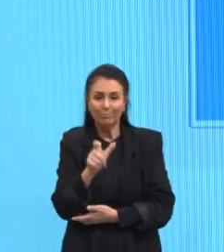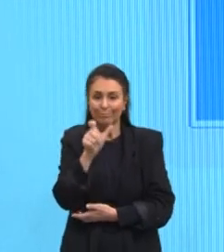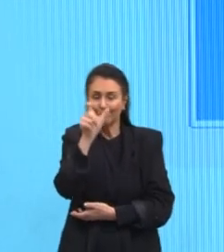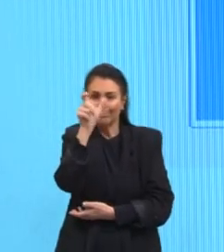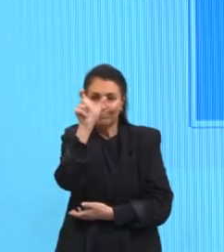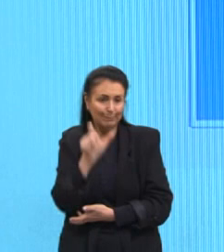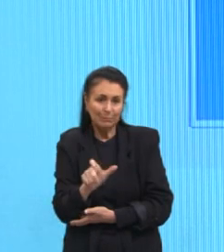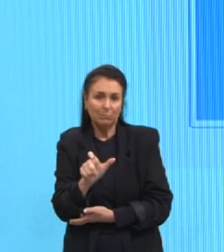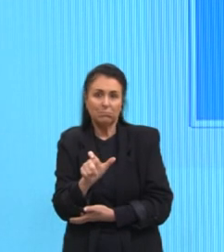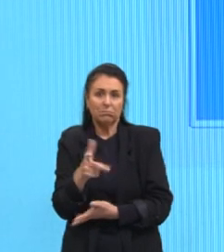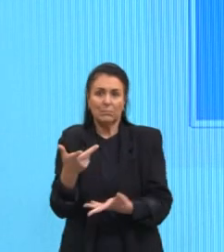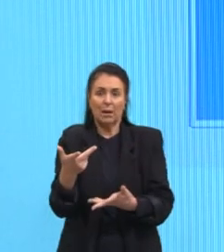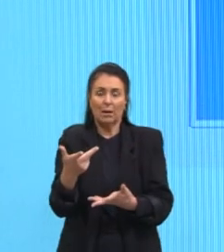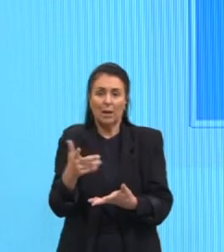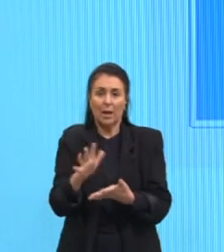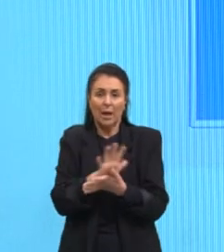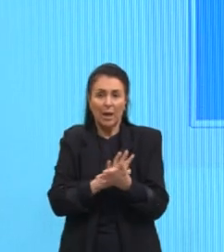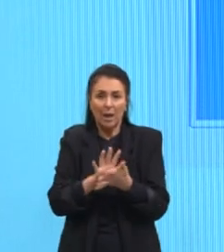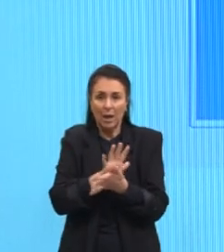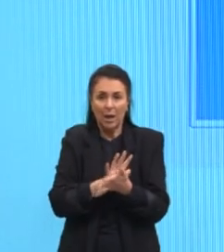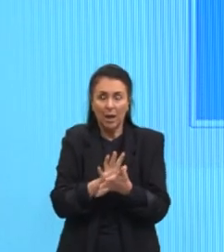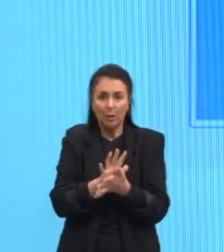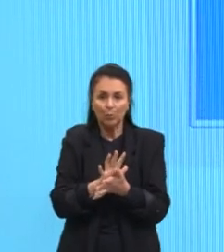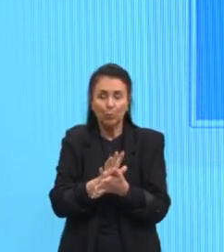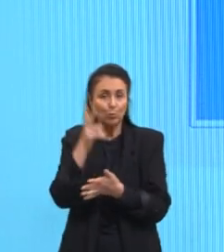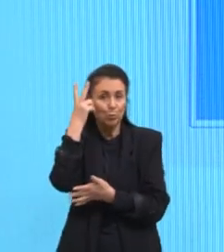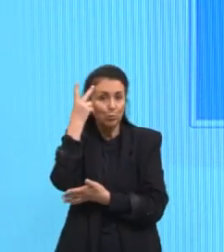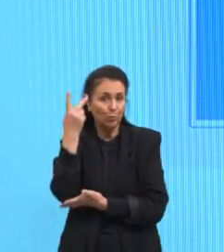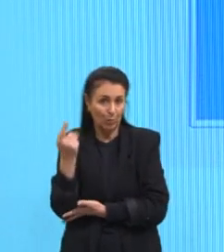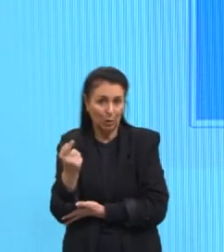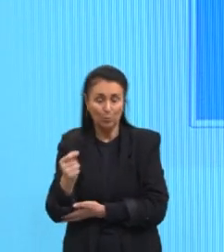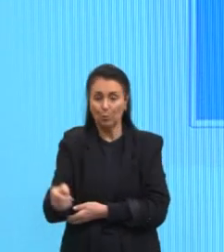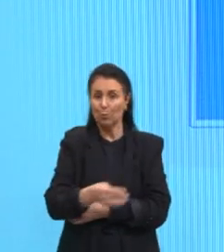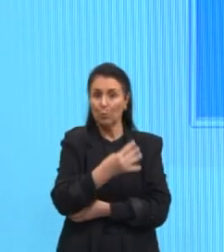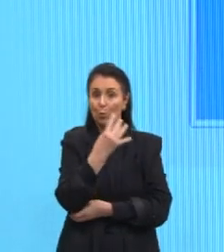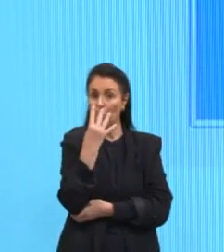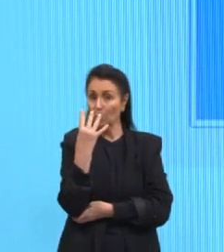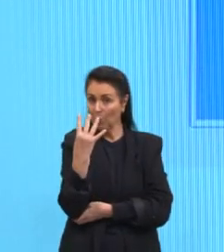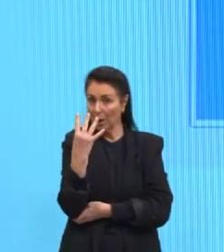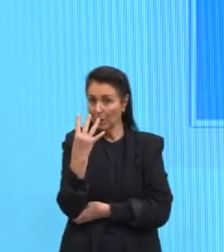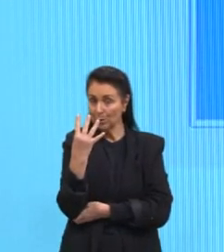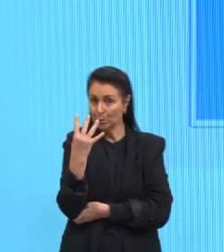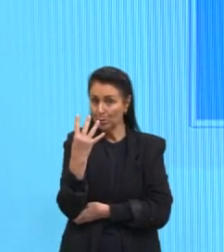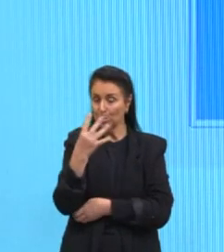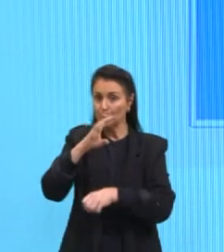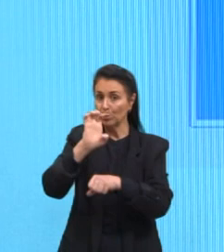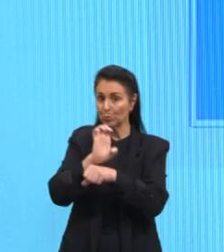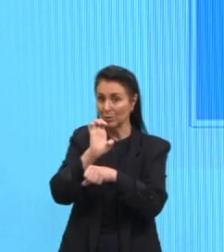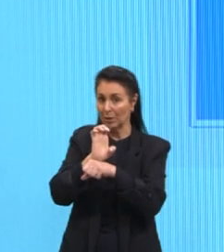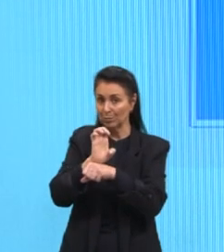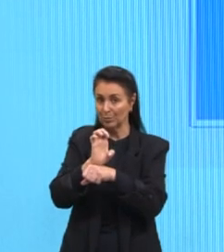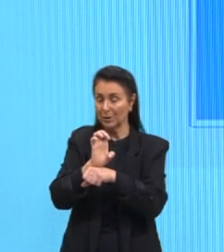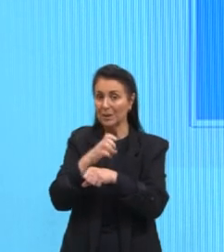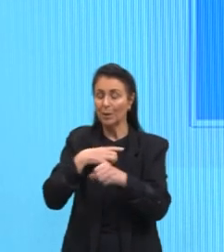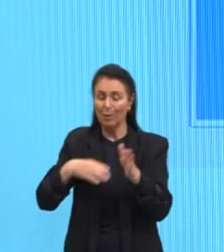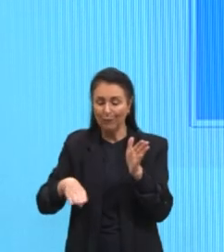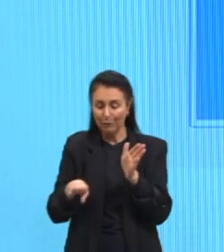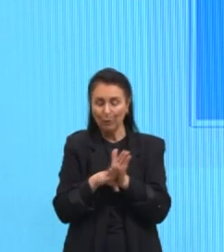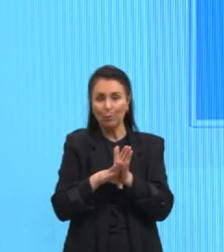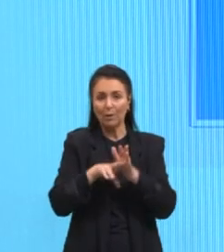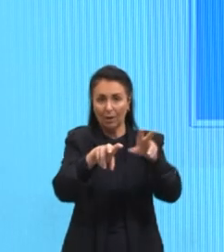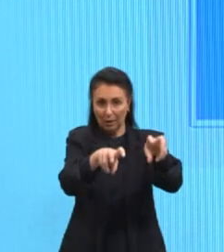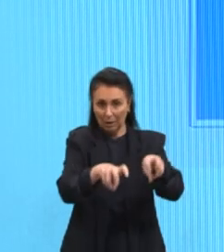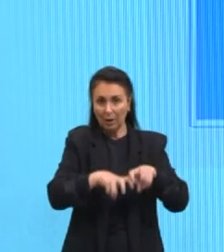desses quatro desses Quatro estados e aonde nós temos a maior fronteira agrícola hoje né